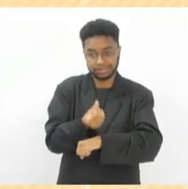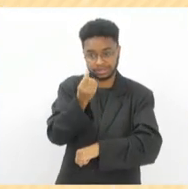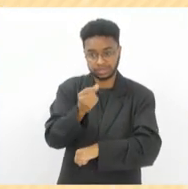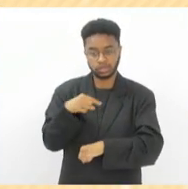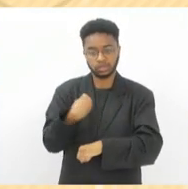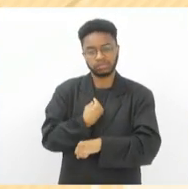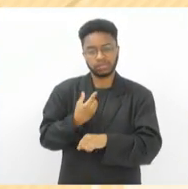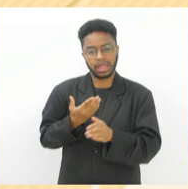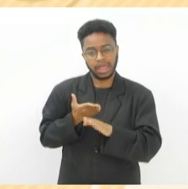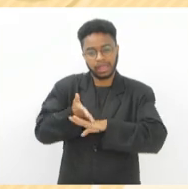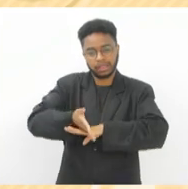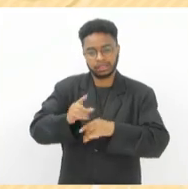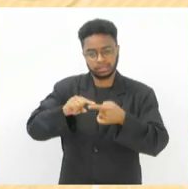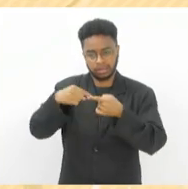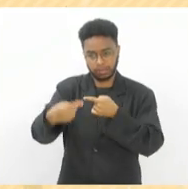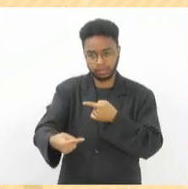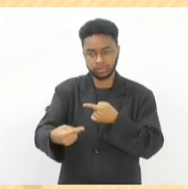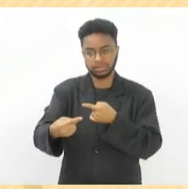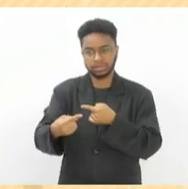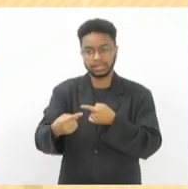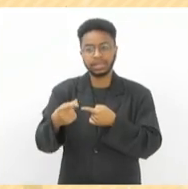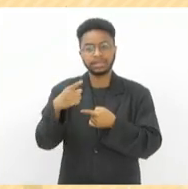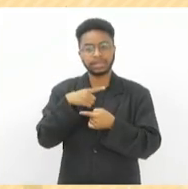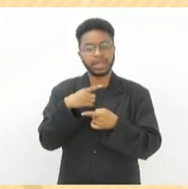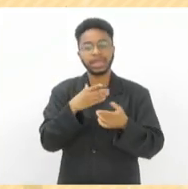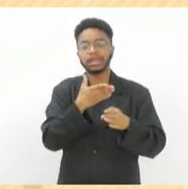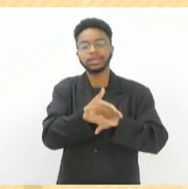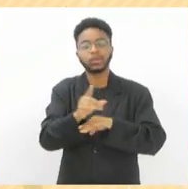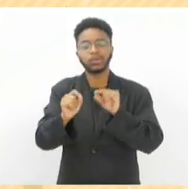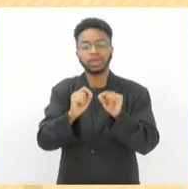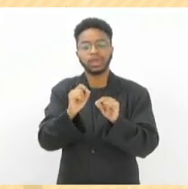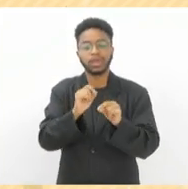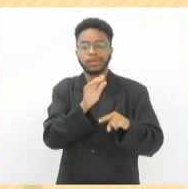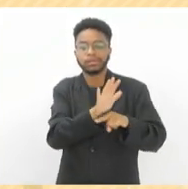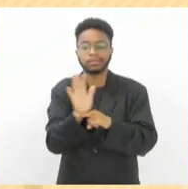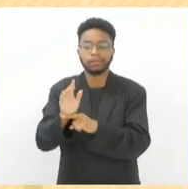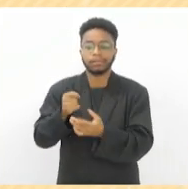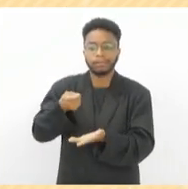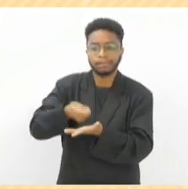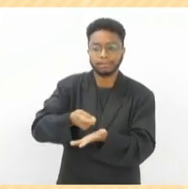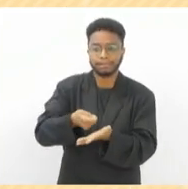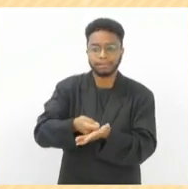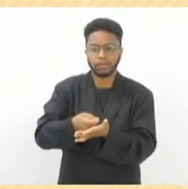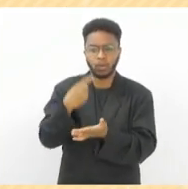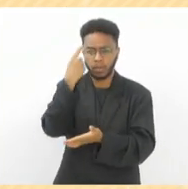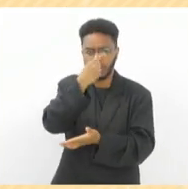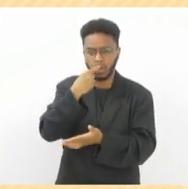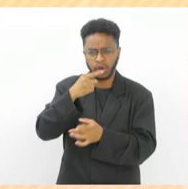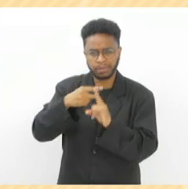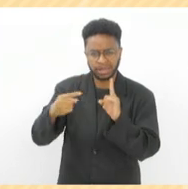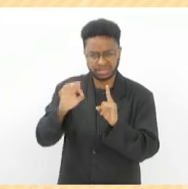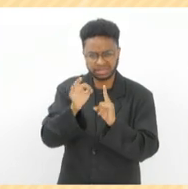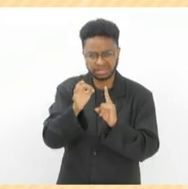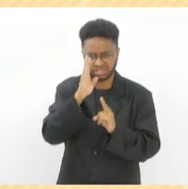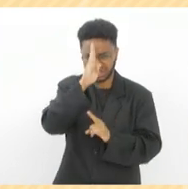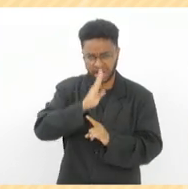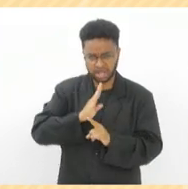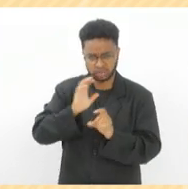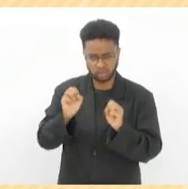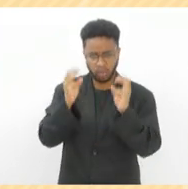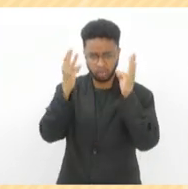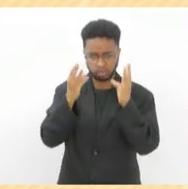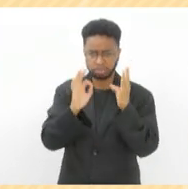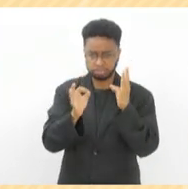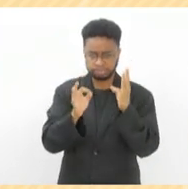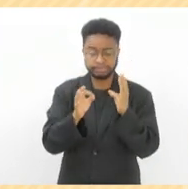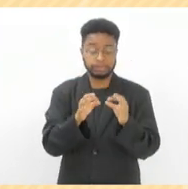pouquinho mais tarde, aquele lance de entrada colaborativa, né, paga... Isso aí, chope uma hora e meia, né, de graça. É mesmo, é? Sim, eu